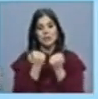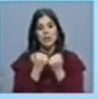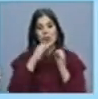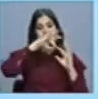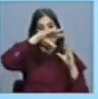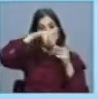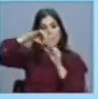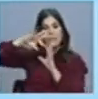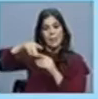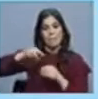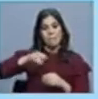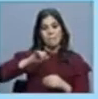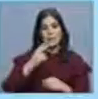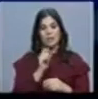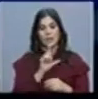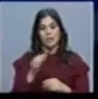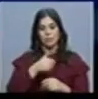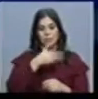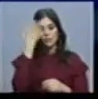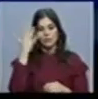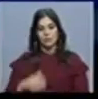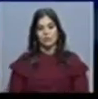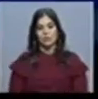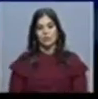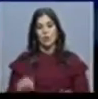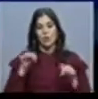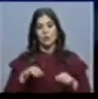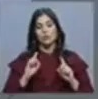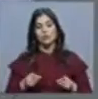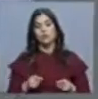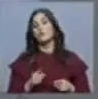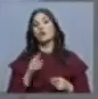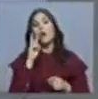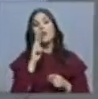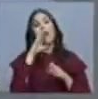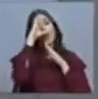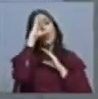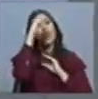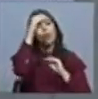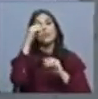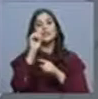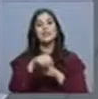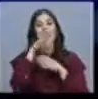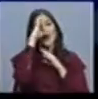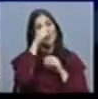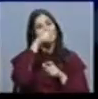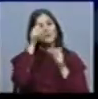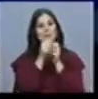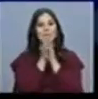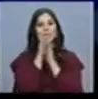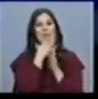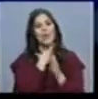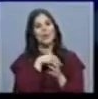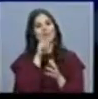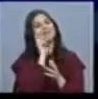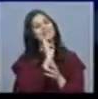Planetária, Miguel Gonçalves. Bom dia. Hoje começamos por olhar para a Lua. Para a Lua, e quem não gosta de